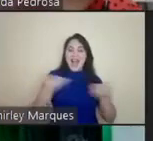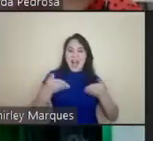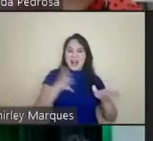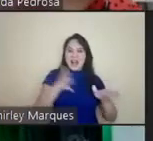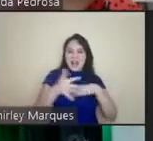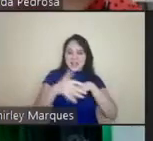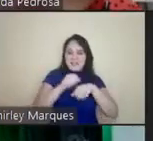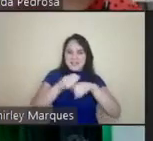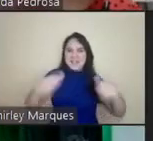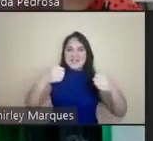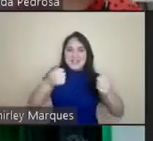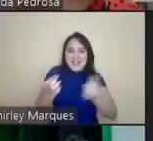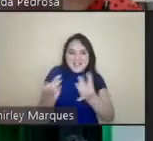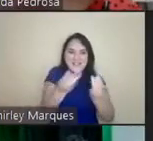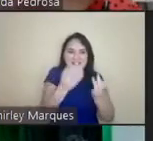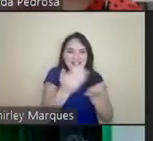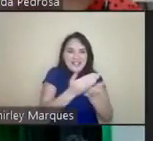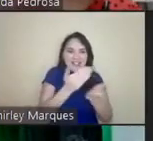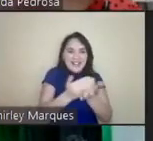lá no